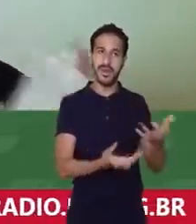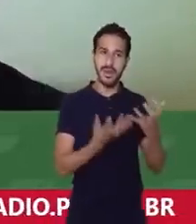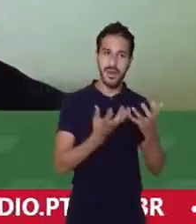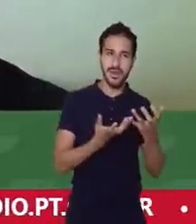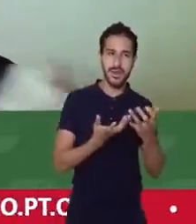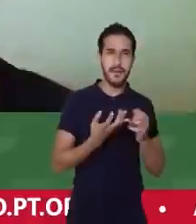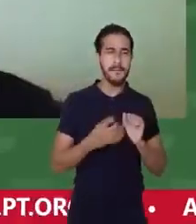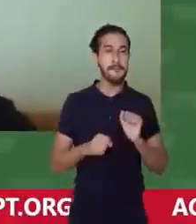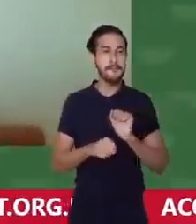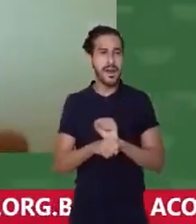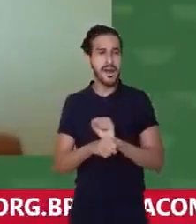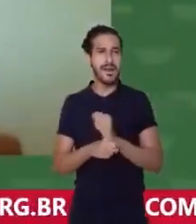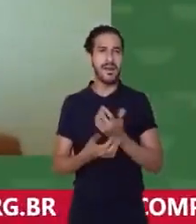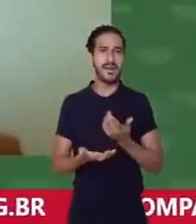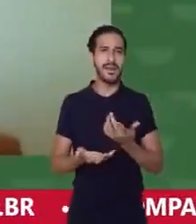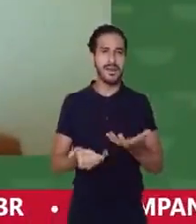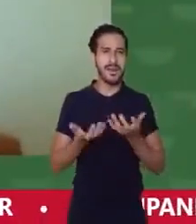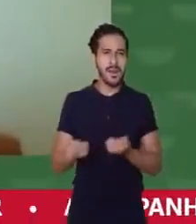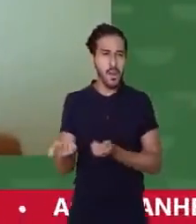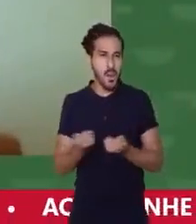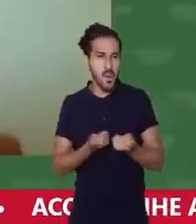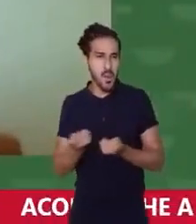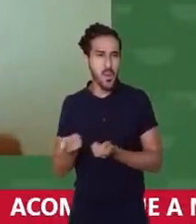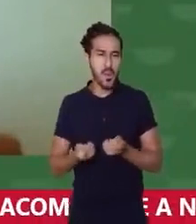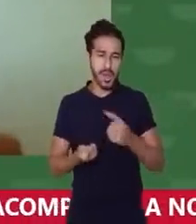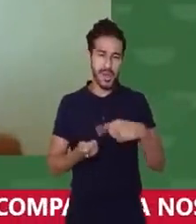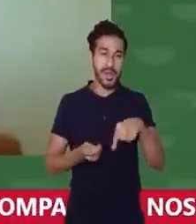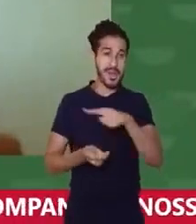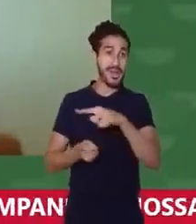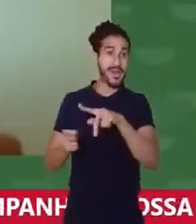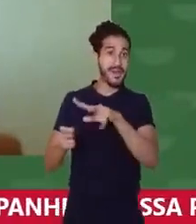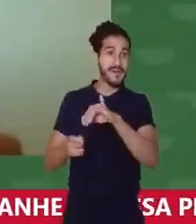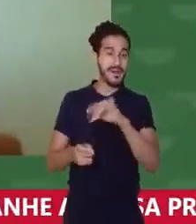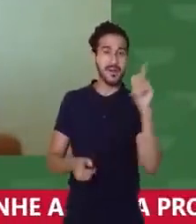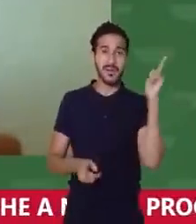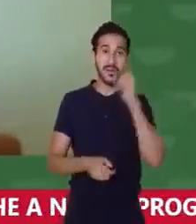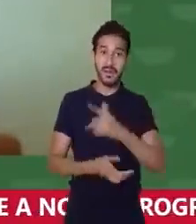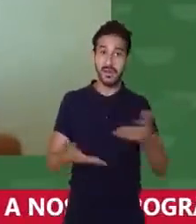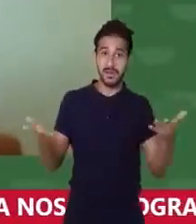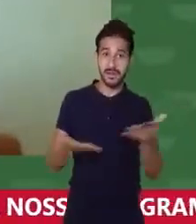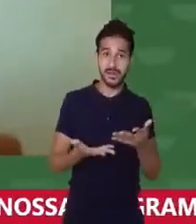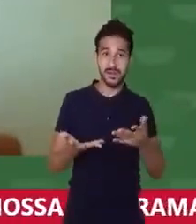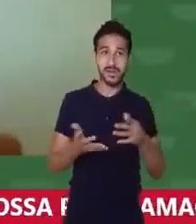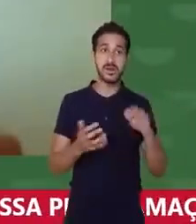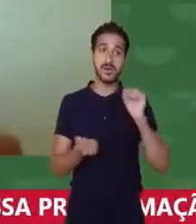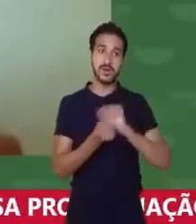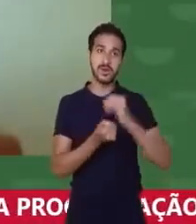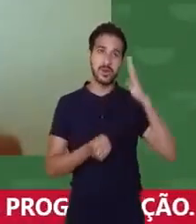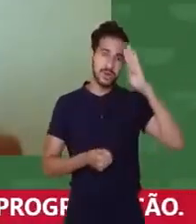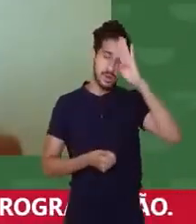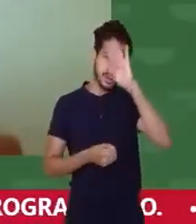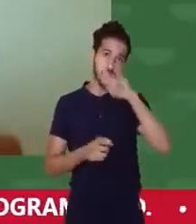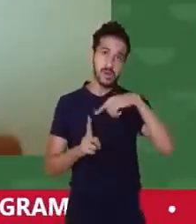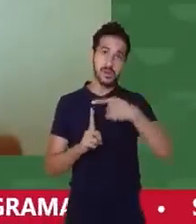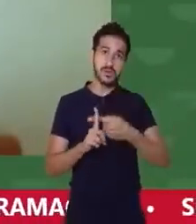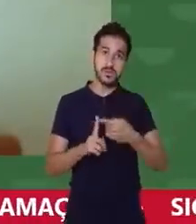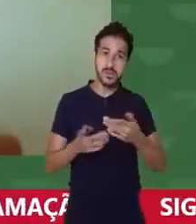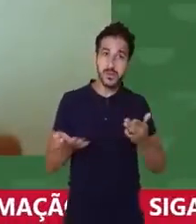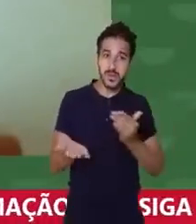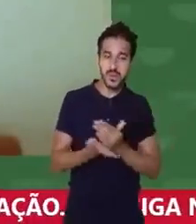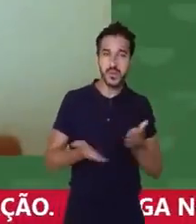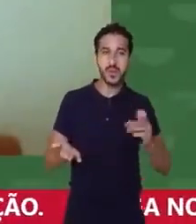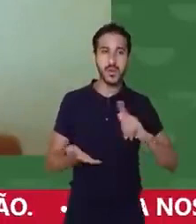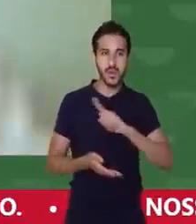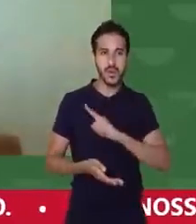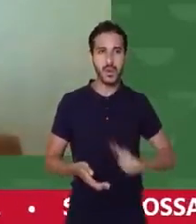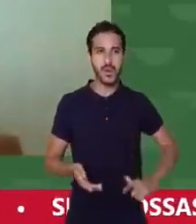o enquadramento, que queria isso que eles vão conseguir agora com o Bolsonaro e começaram a conseguir no